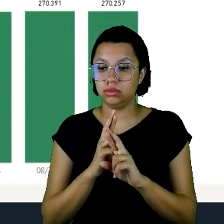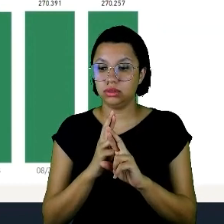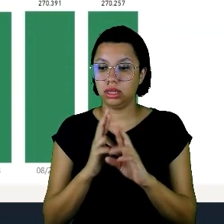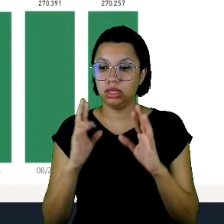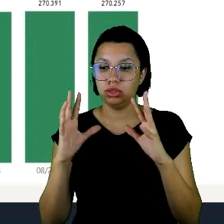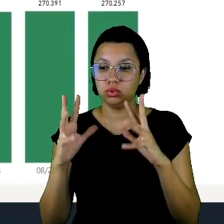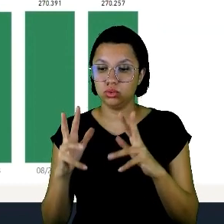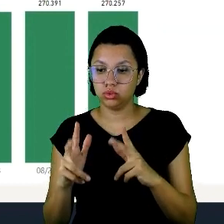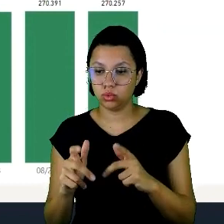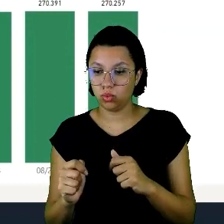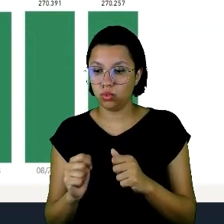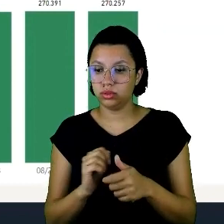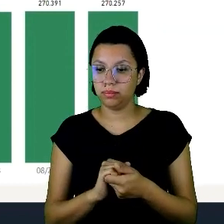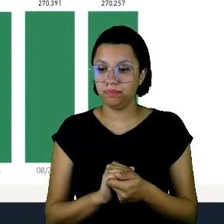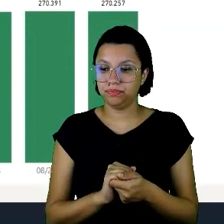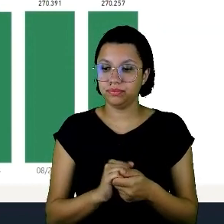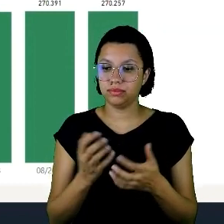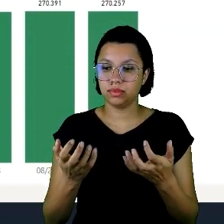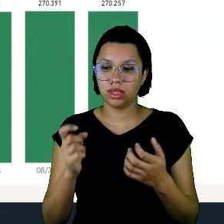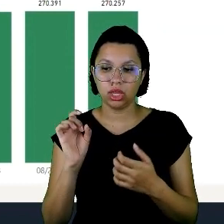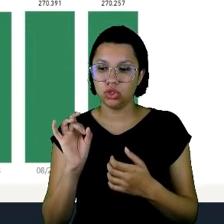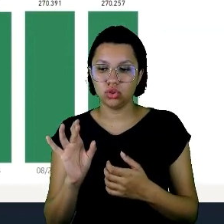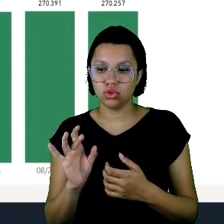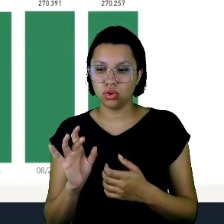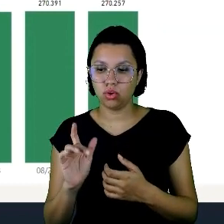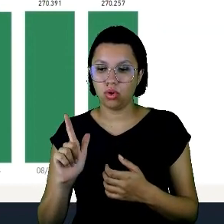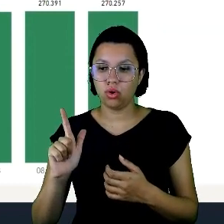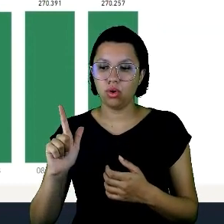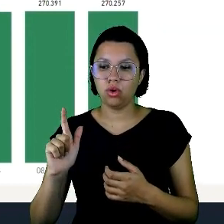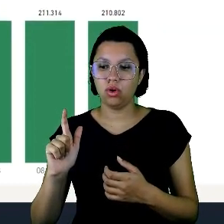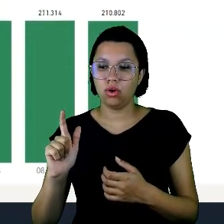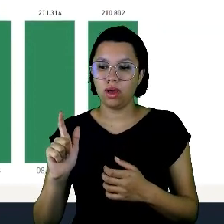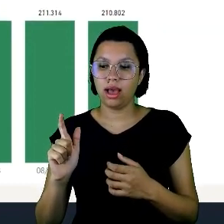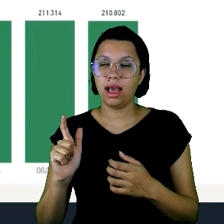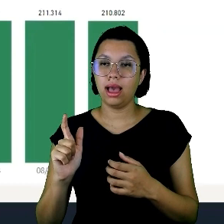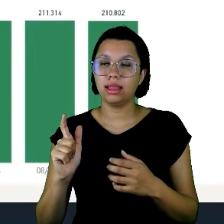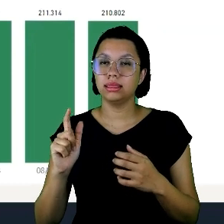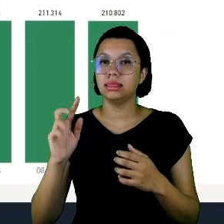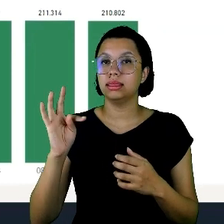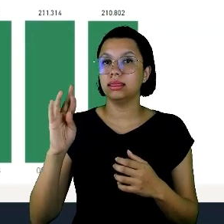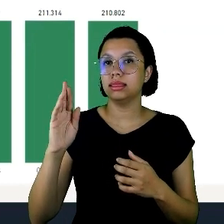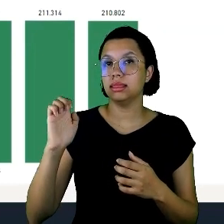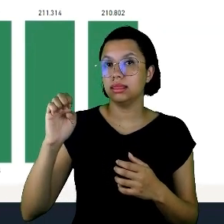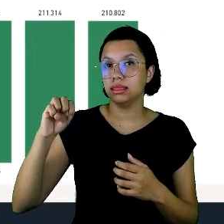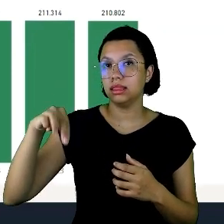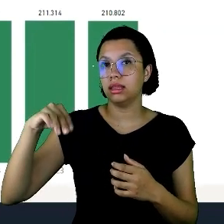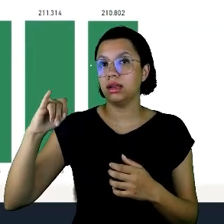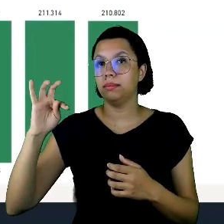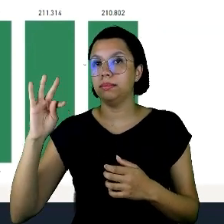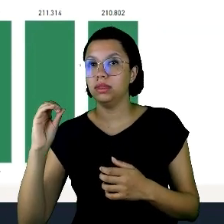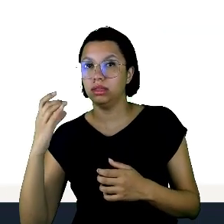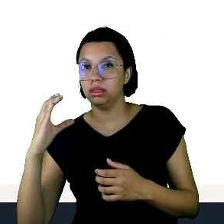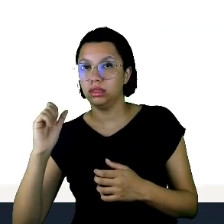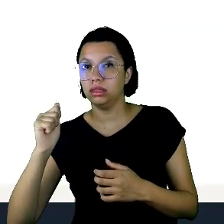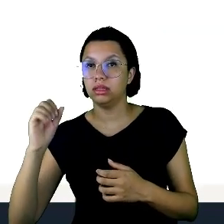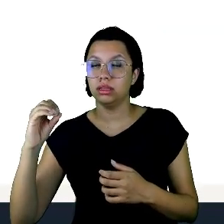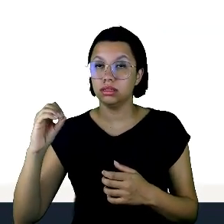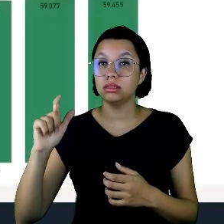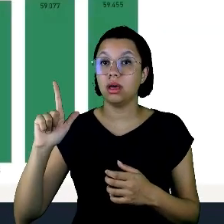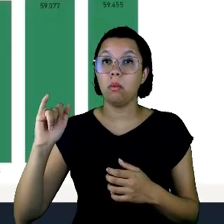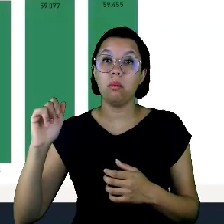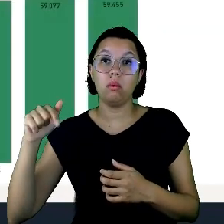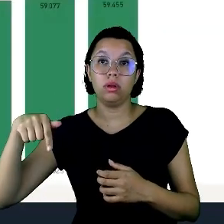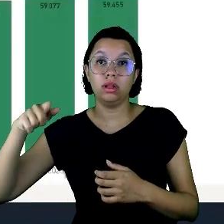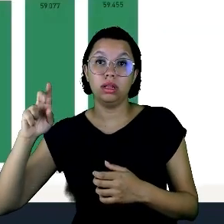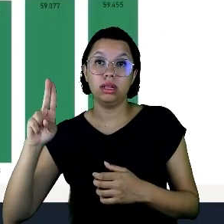engloba a tramitação líquida e o sobreestado. Então, se você quer só a tramitação líquida, só desmarcar os sobreestados, que ele traz só a líquida, ou só